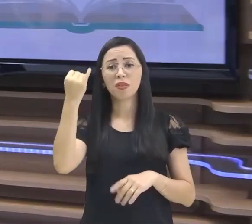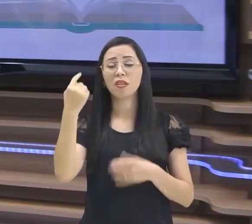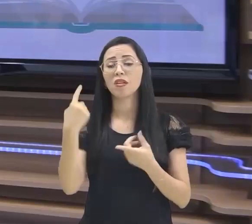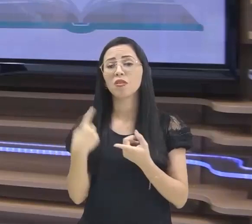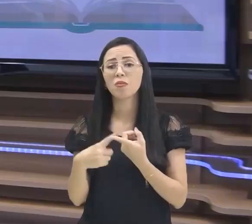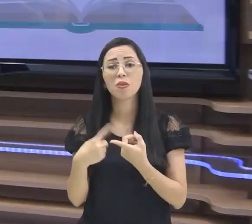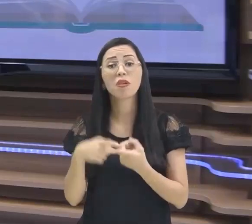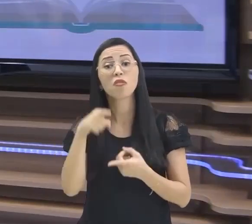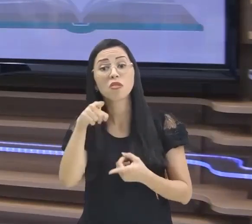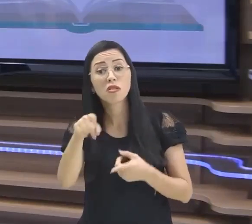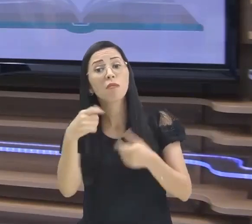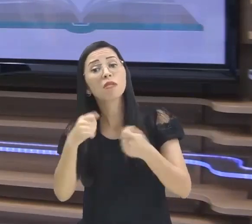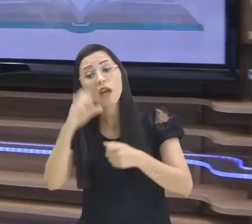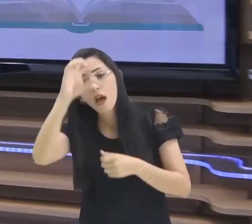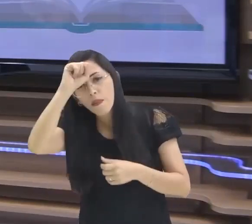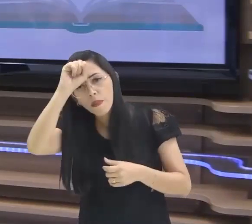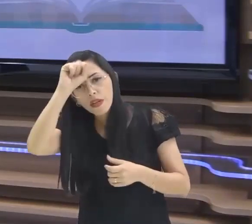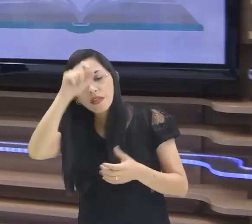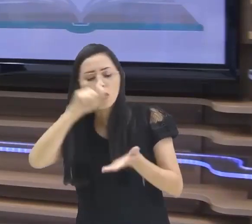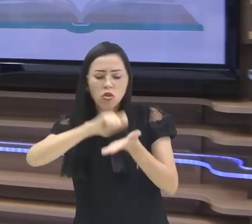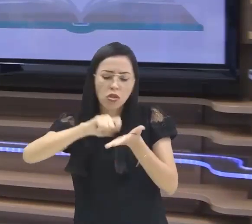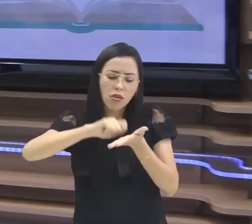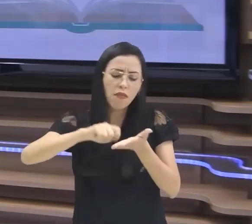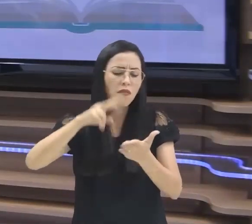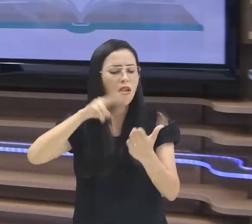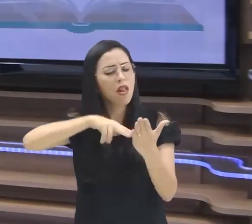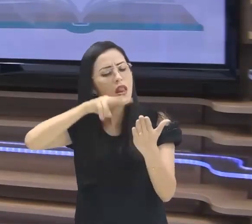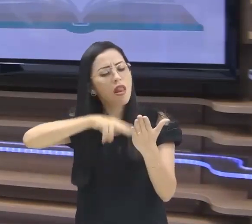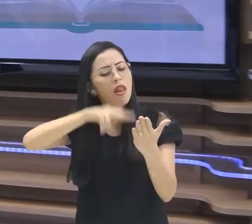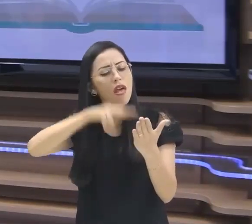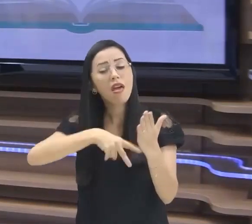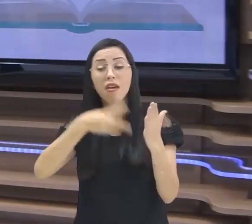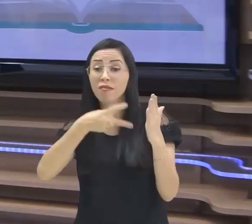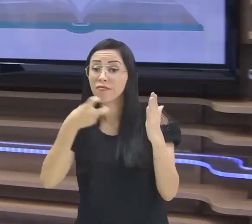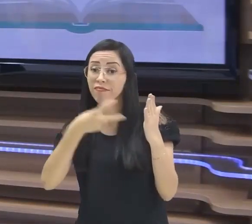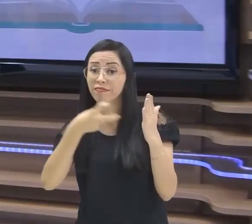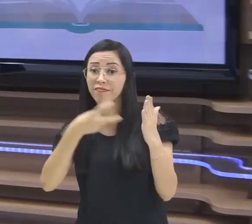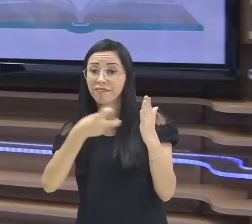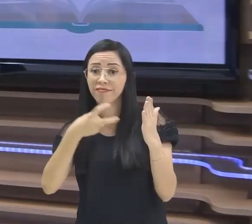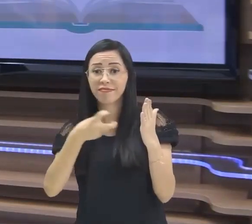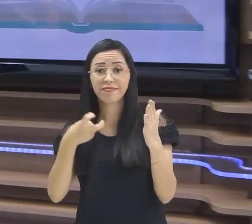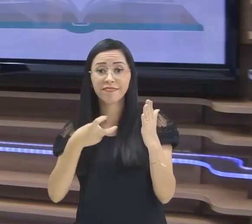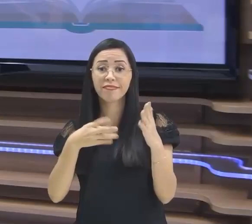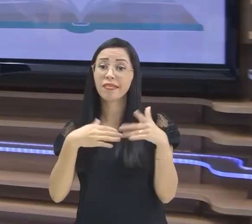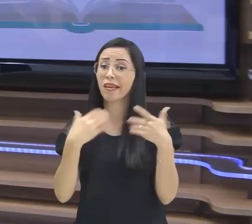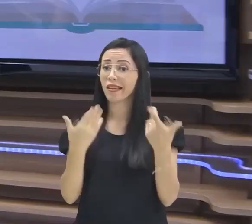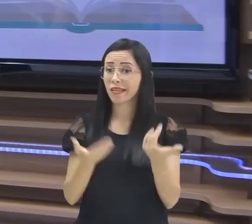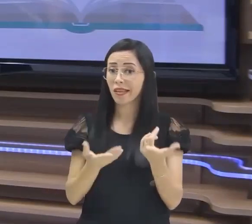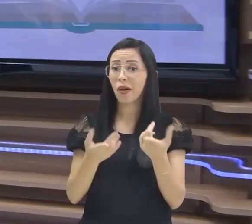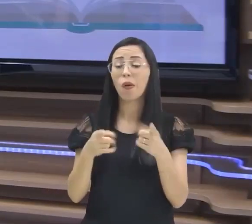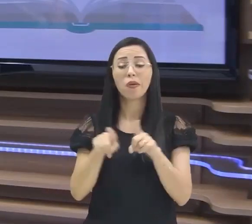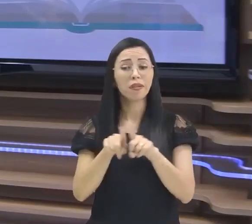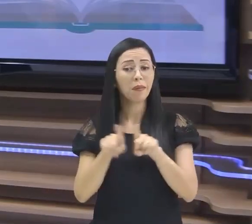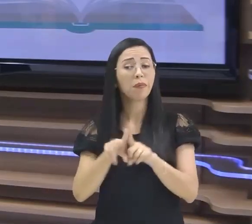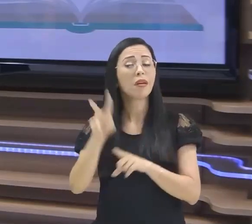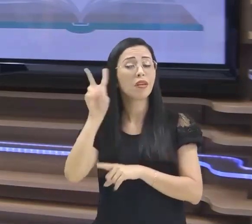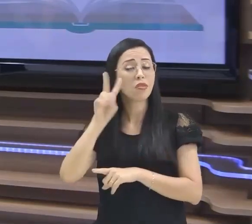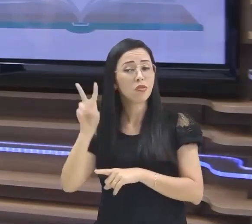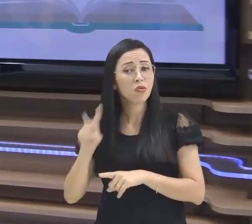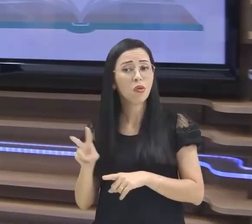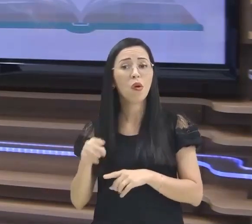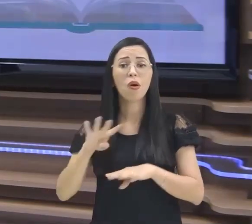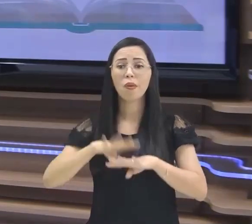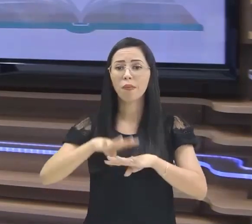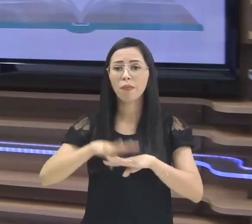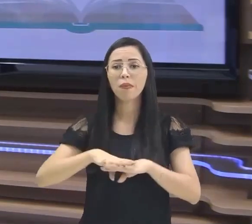descrever, você precisa ler, você precisa interpretar. Isso você faz nos outros componentes curriculares, ou seja, história, geografia, matemática.